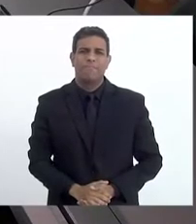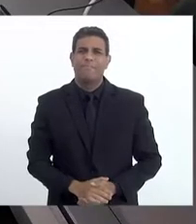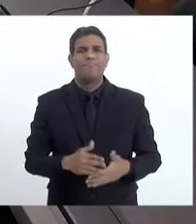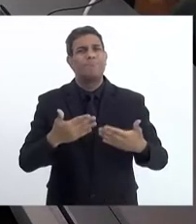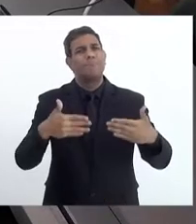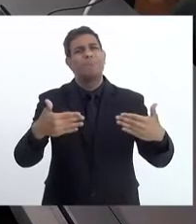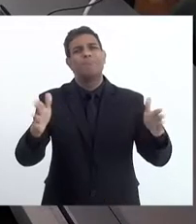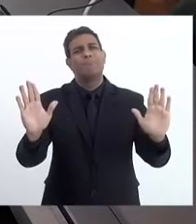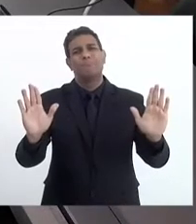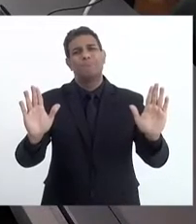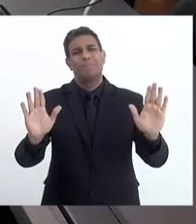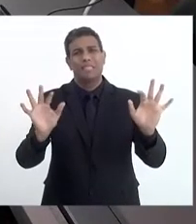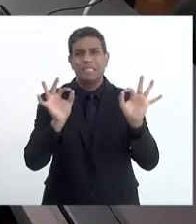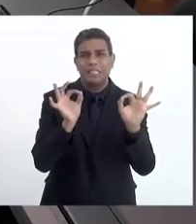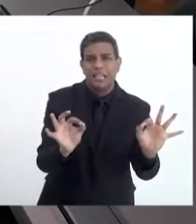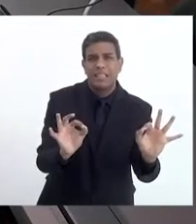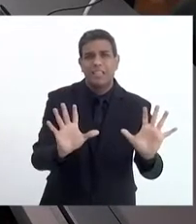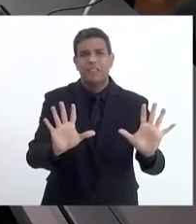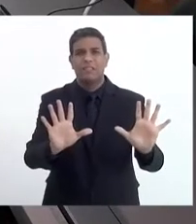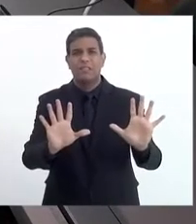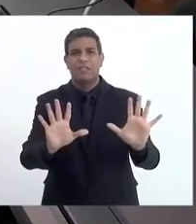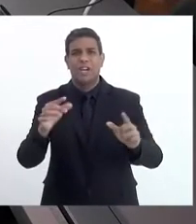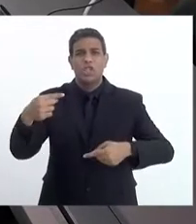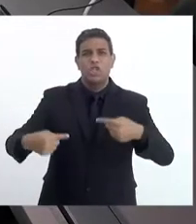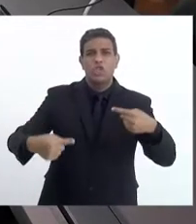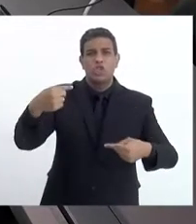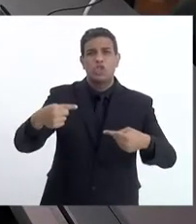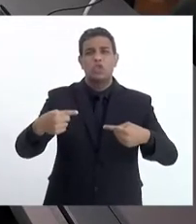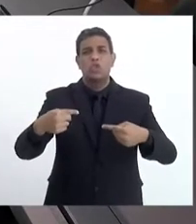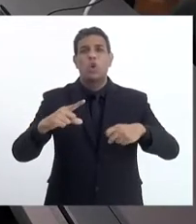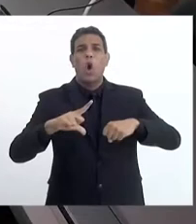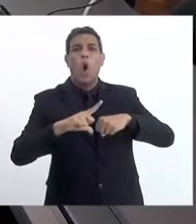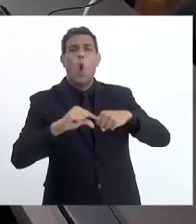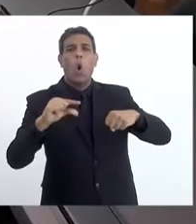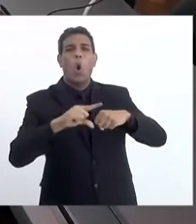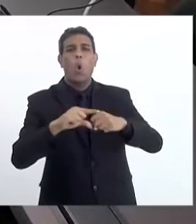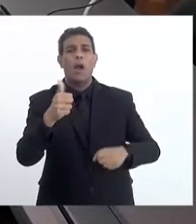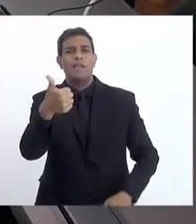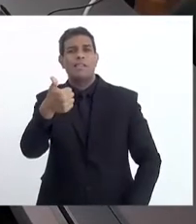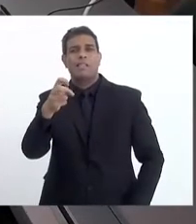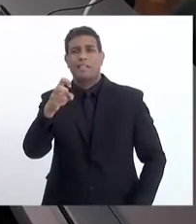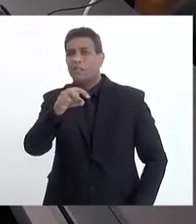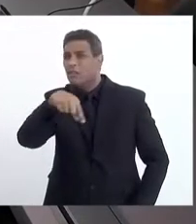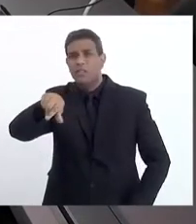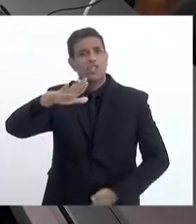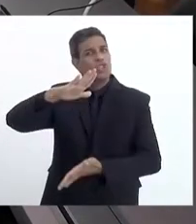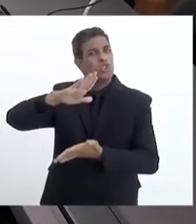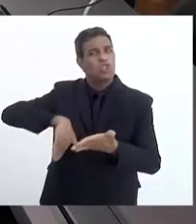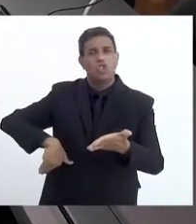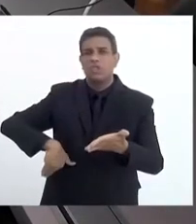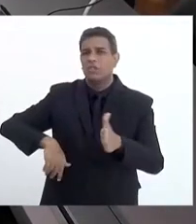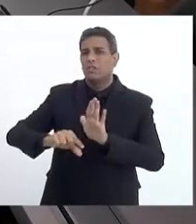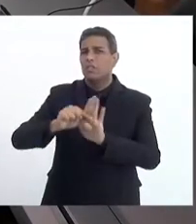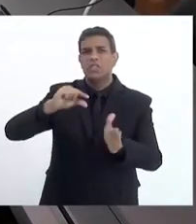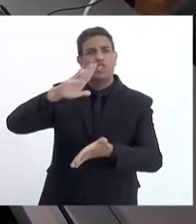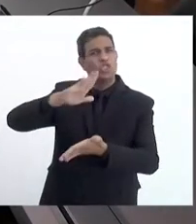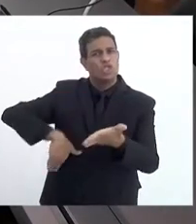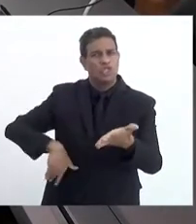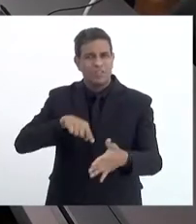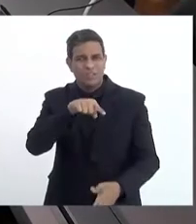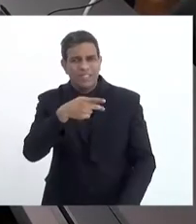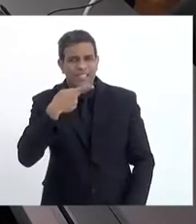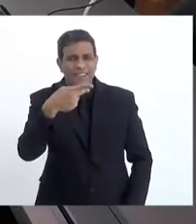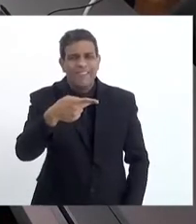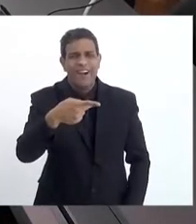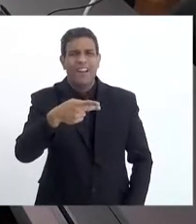Eu não tenho ser. É que é o artigo 5º. Tira de pauta, ué. Dá uma. Não. Rosenberg, você quer dar uma análise?